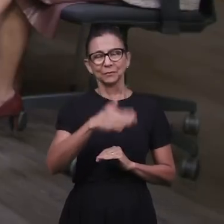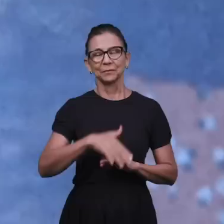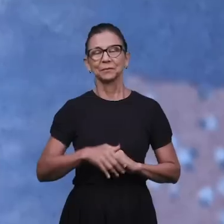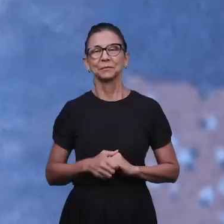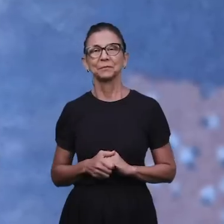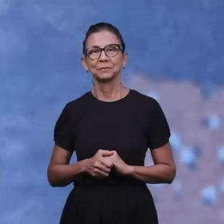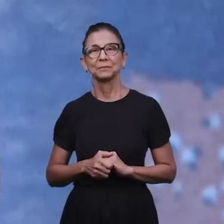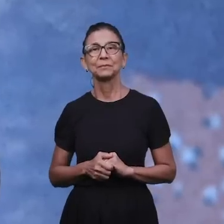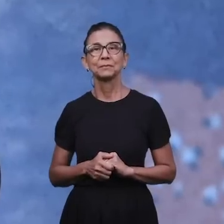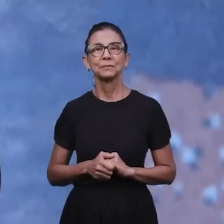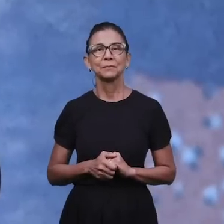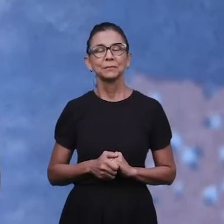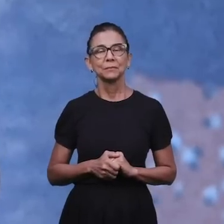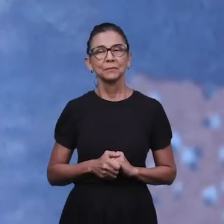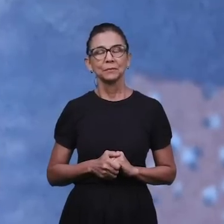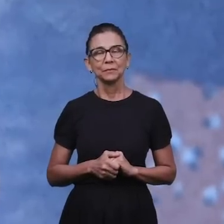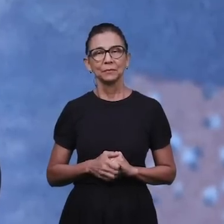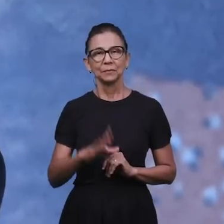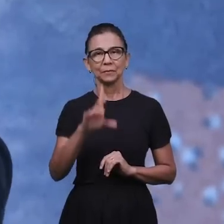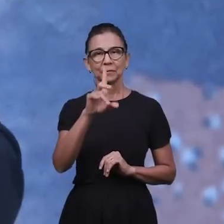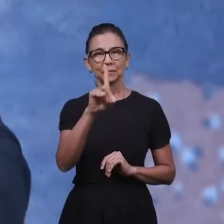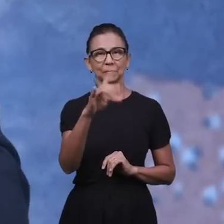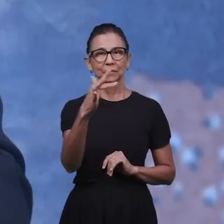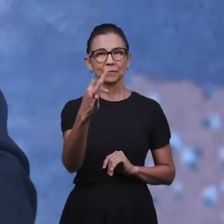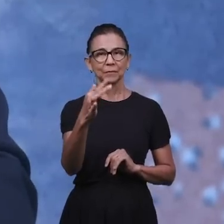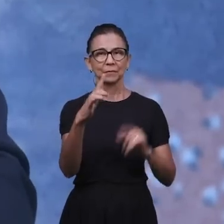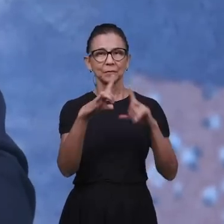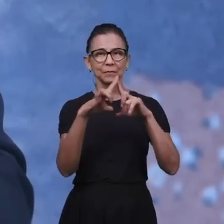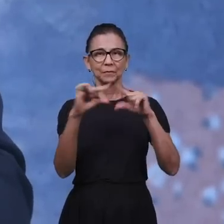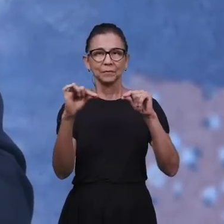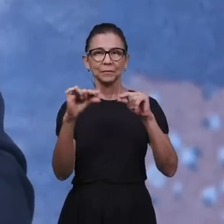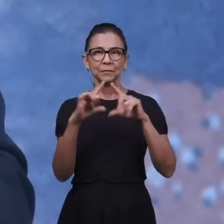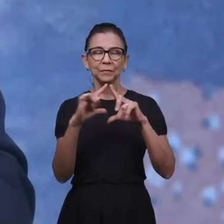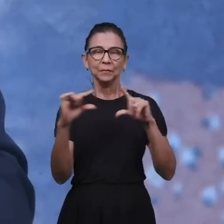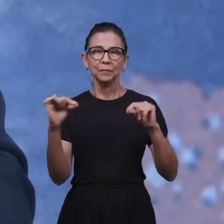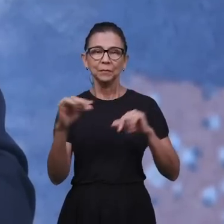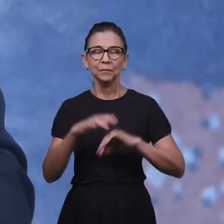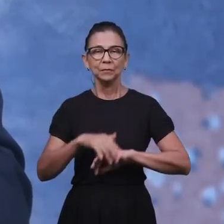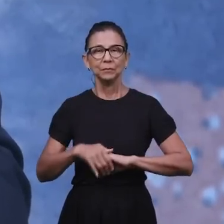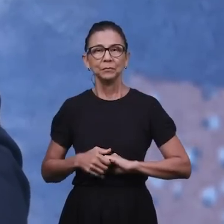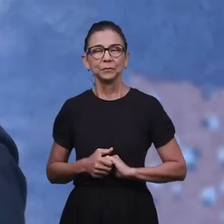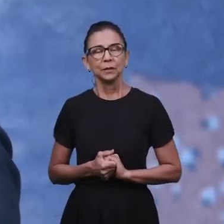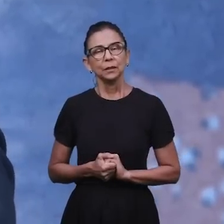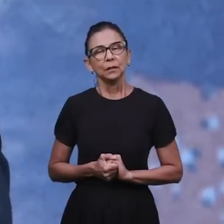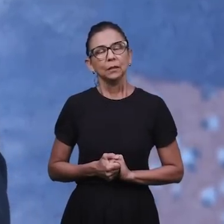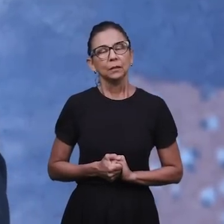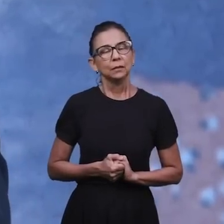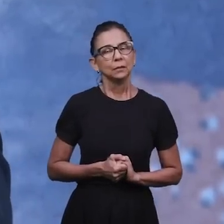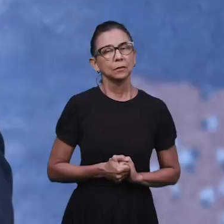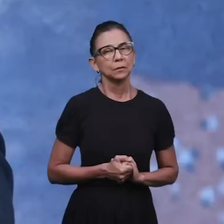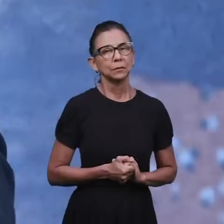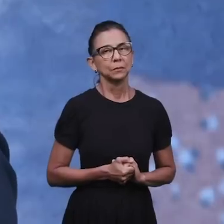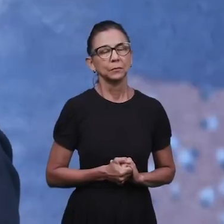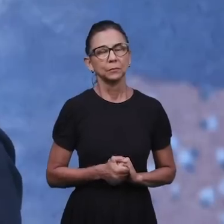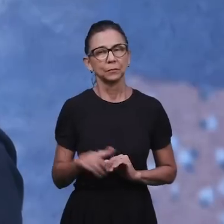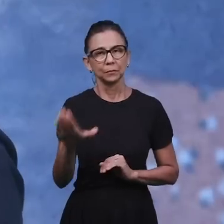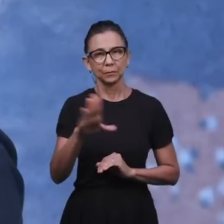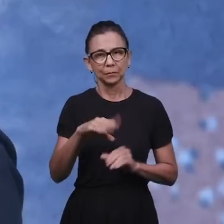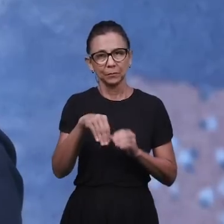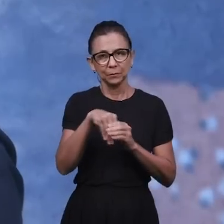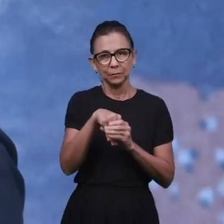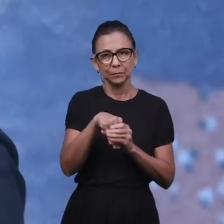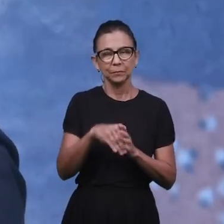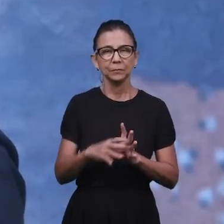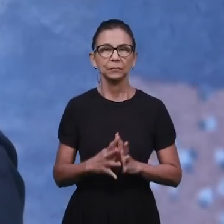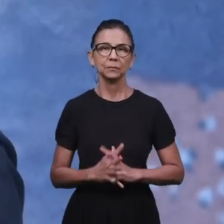de Brasília, do Distrito Federal, da Igreja de Águas Claras. E agora é um testemunho, Ailton, um testemunho que